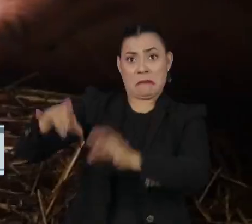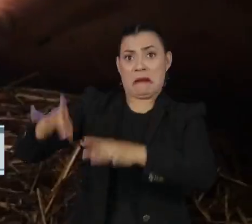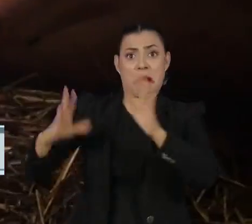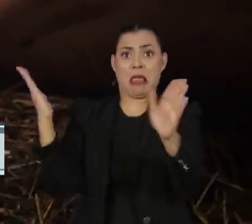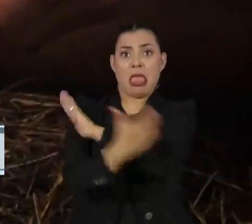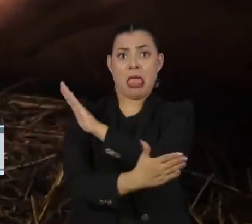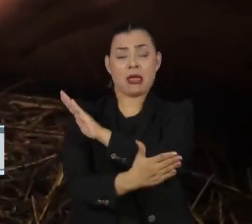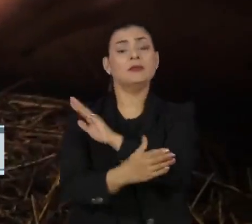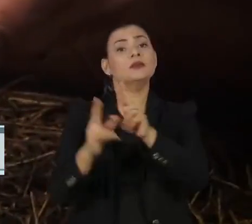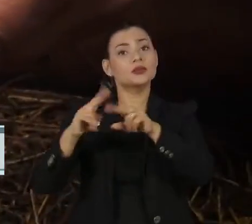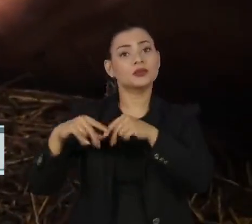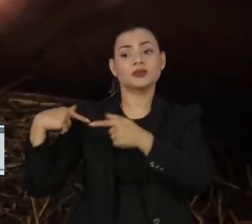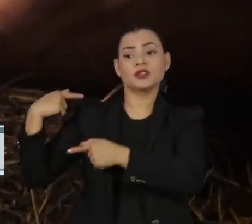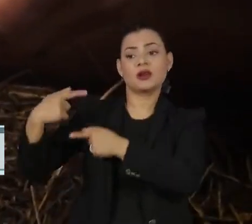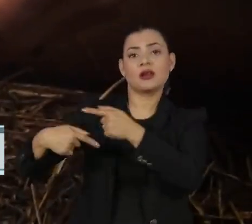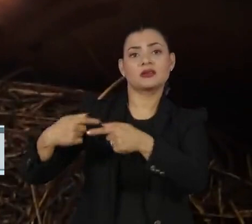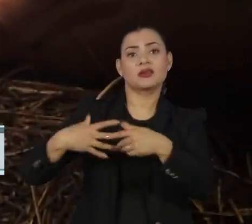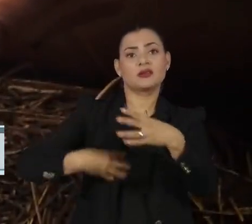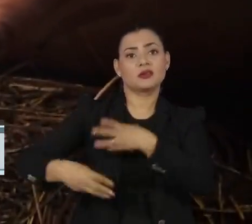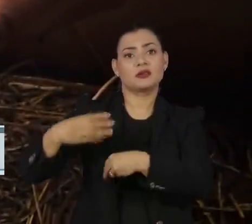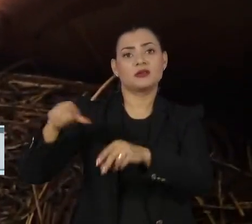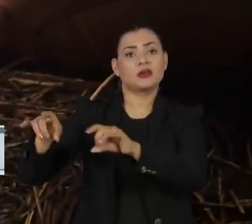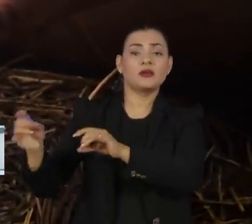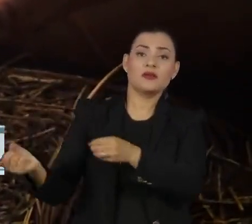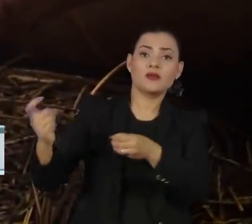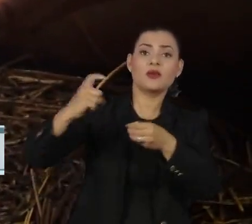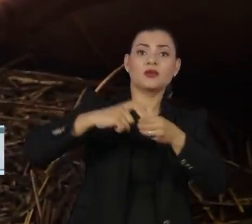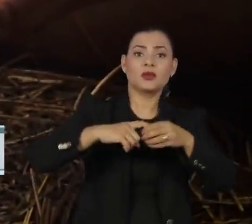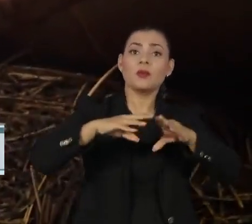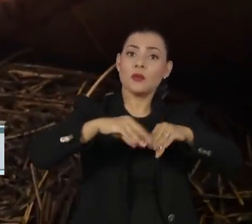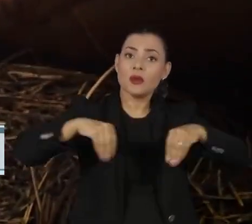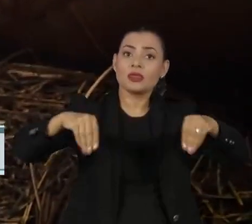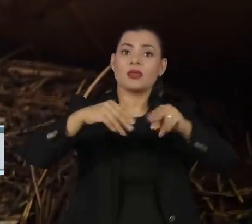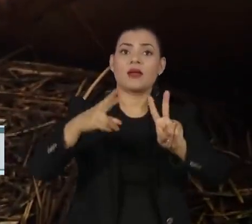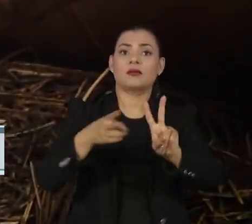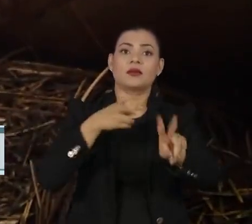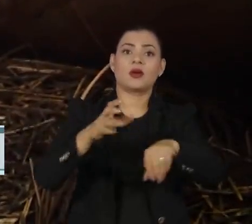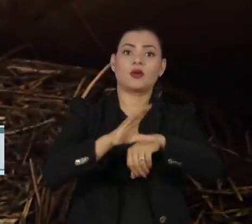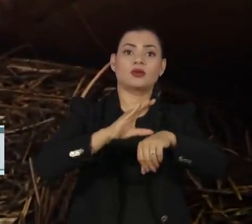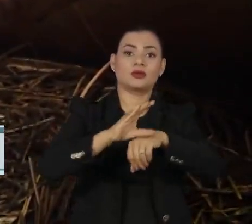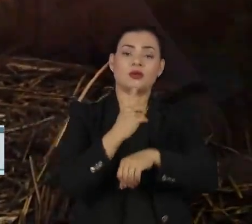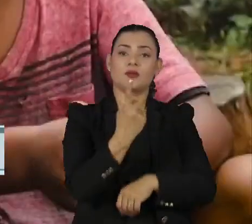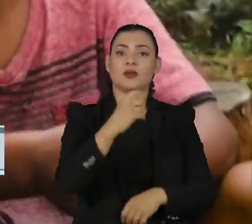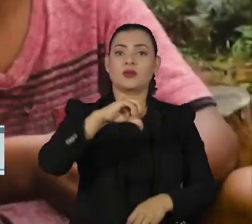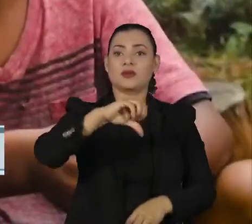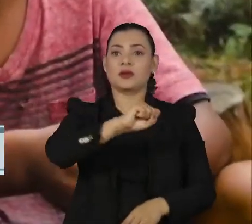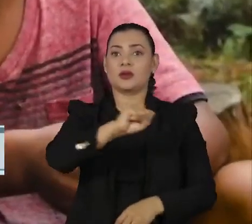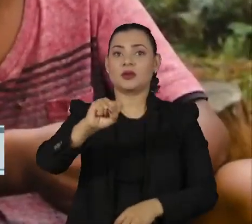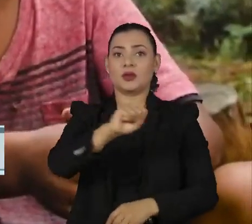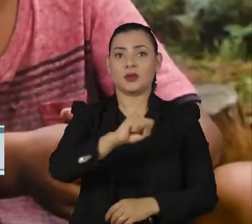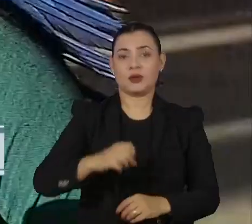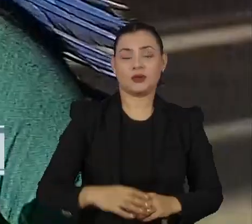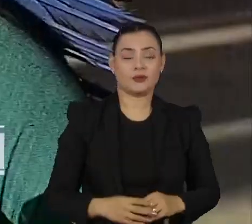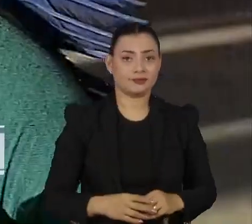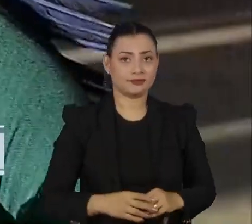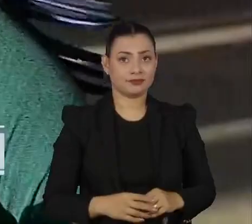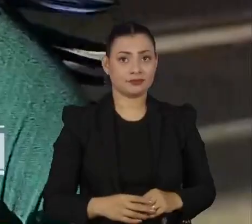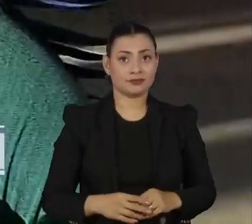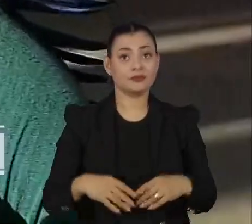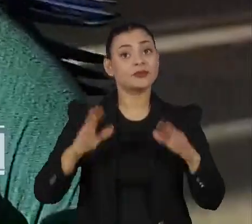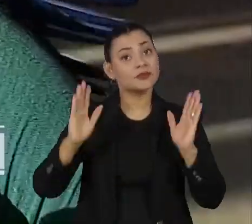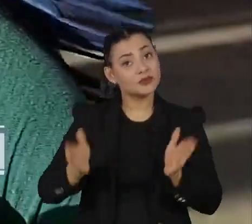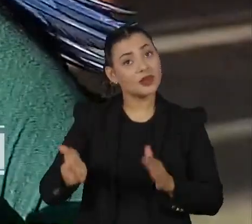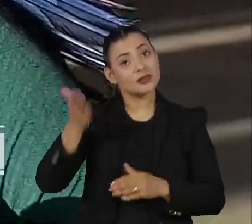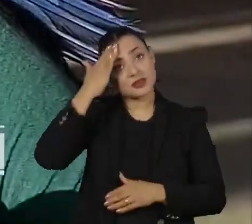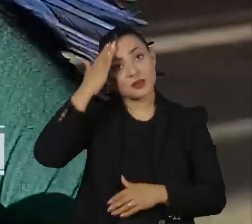local e os descendentes só voltaram depois da promulgação da Constituição de 1988. Já era